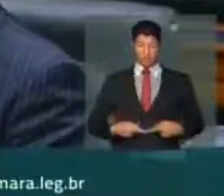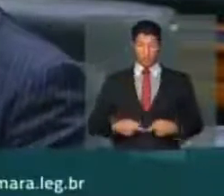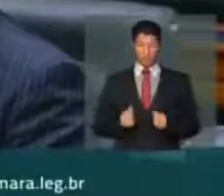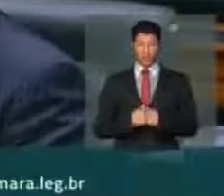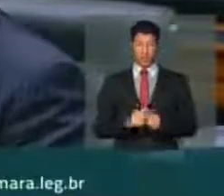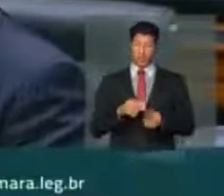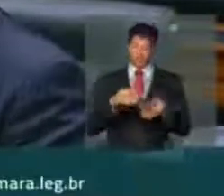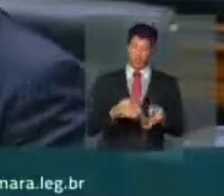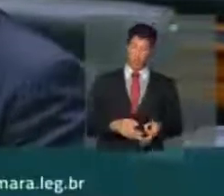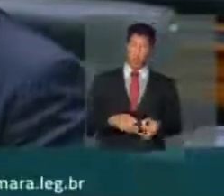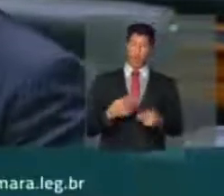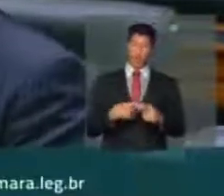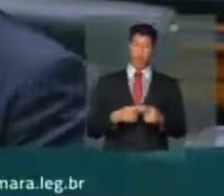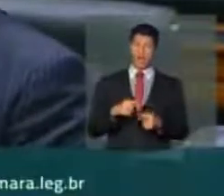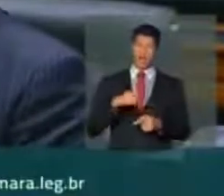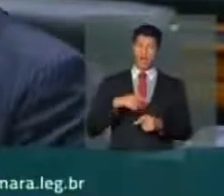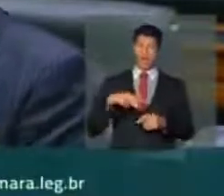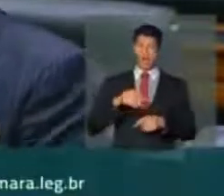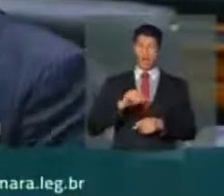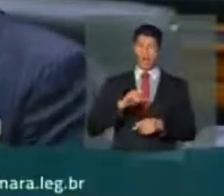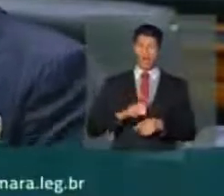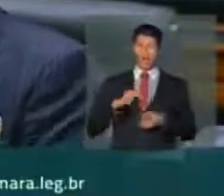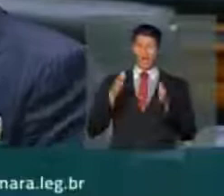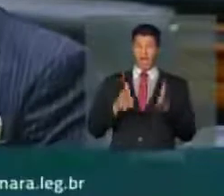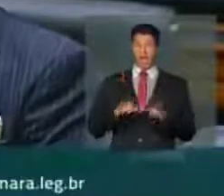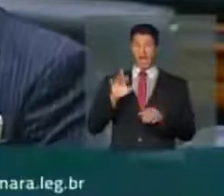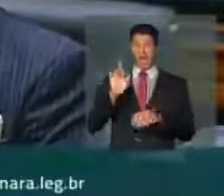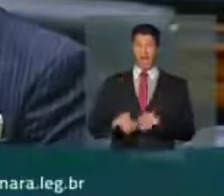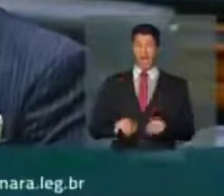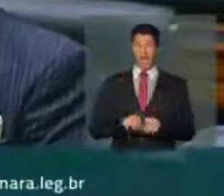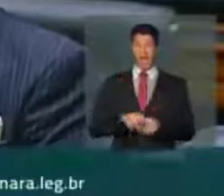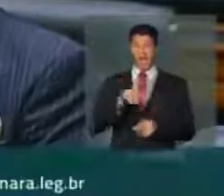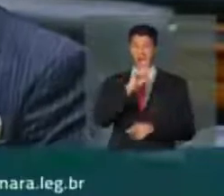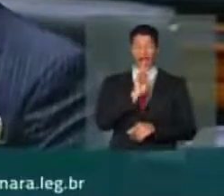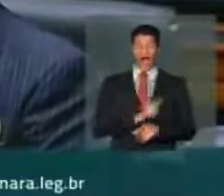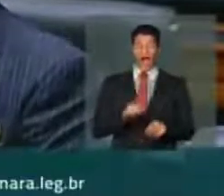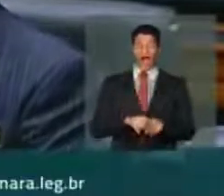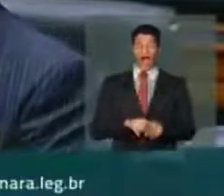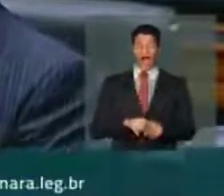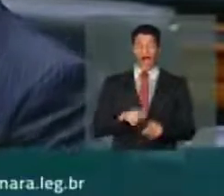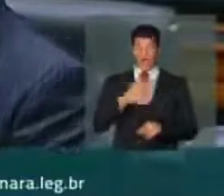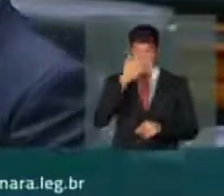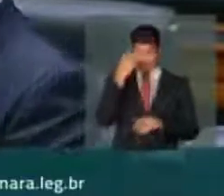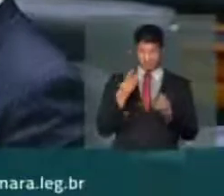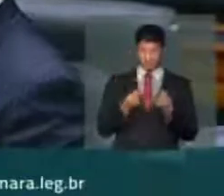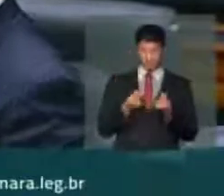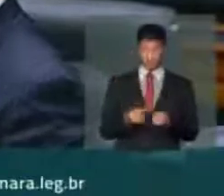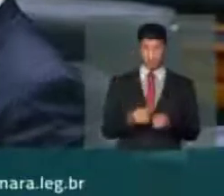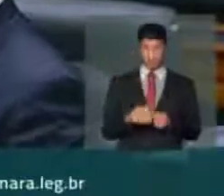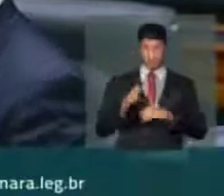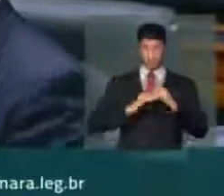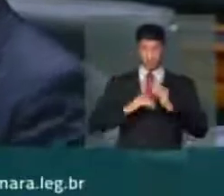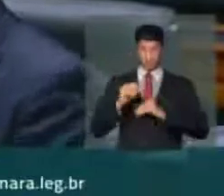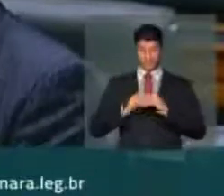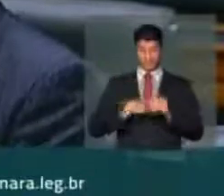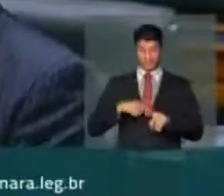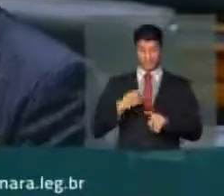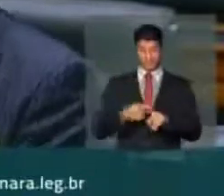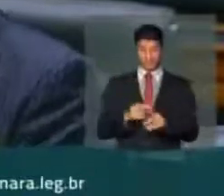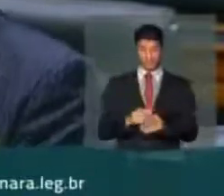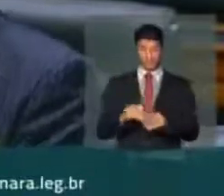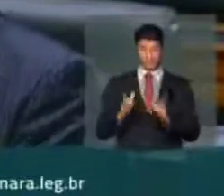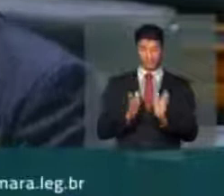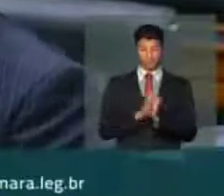com decência, porque tem norte, rumo, direção, tem gestão, tem gente qualificada, profissionais do mais alto nível.